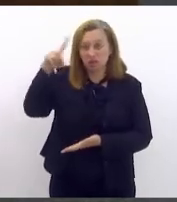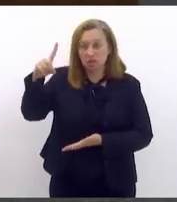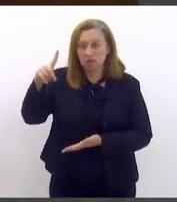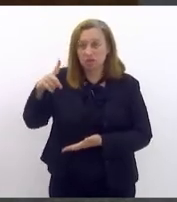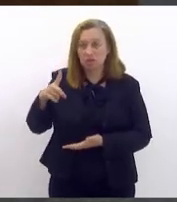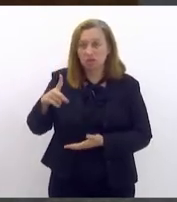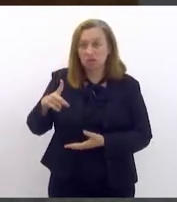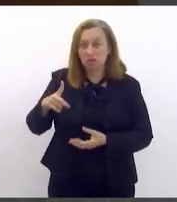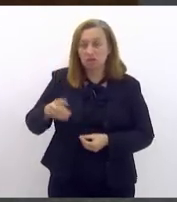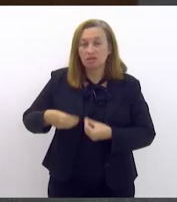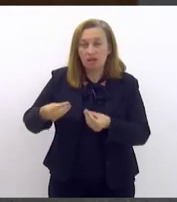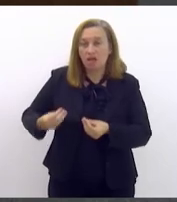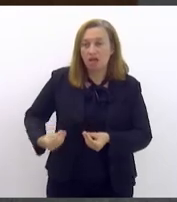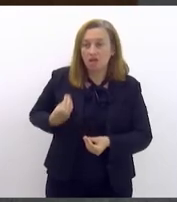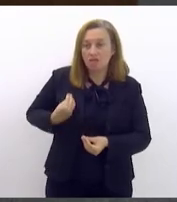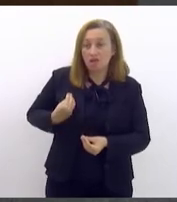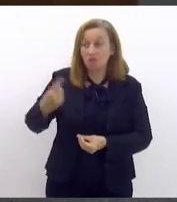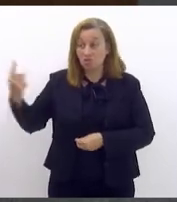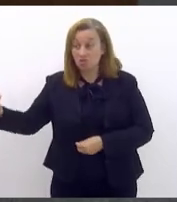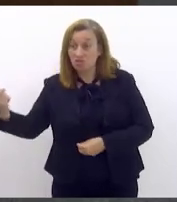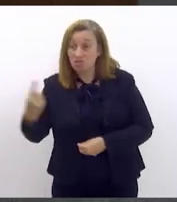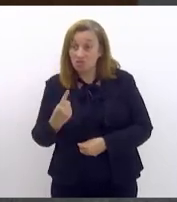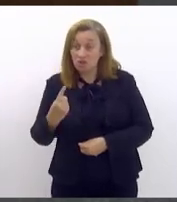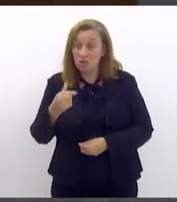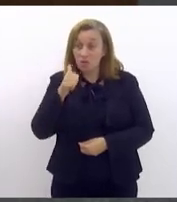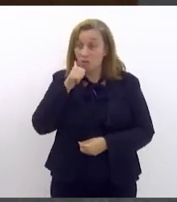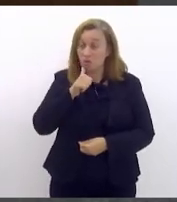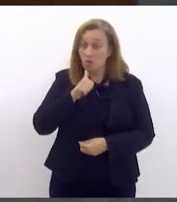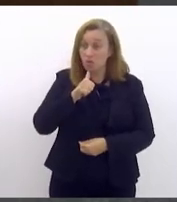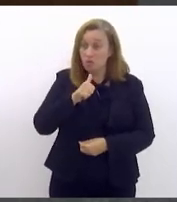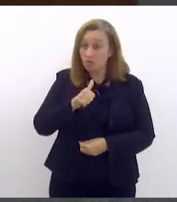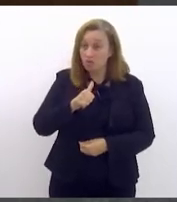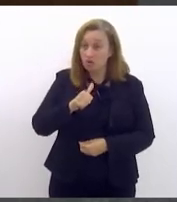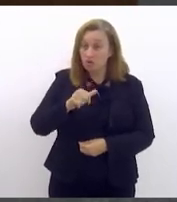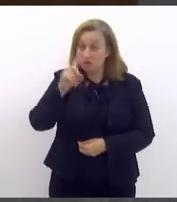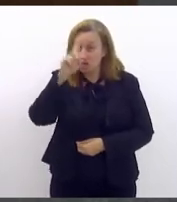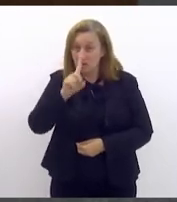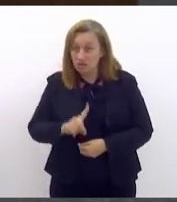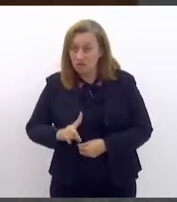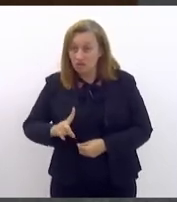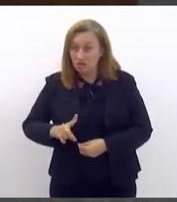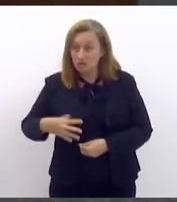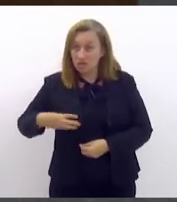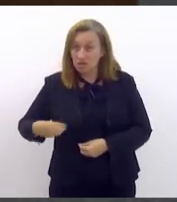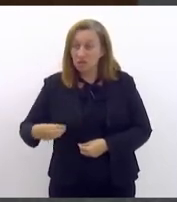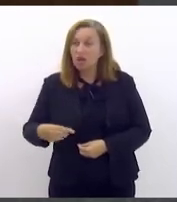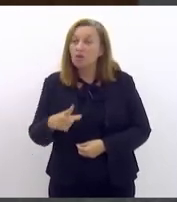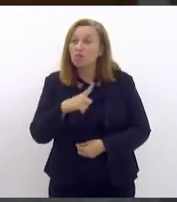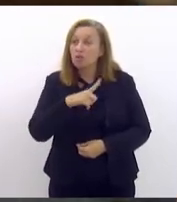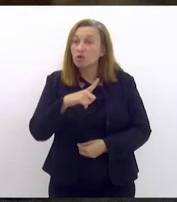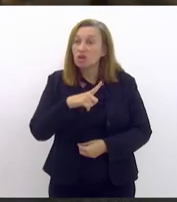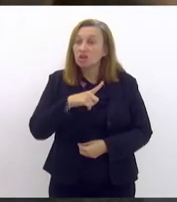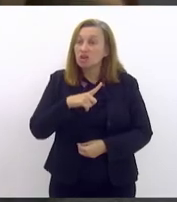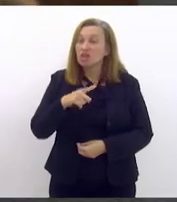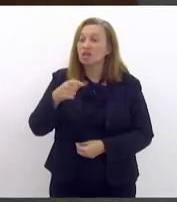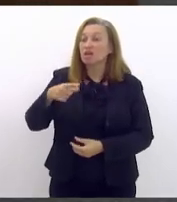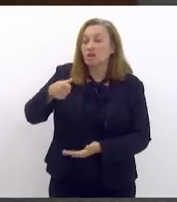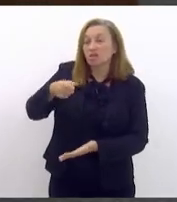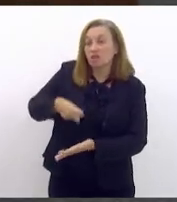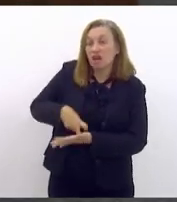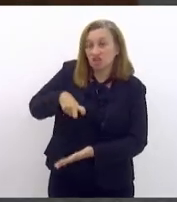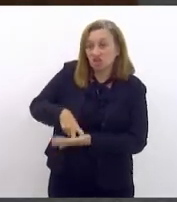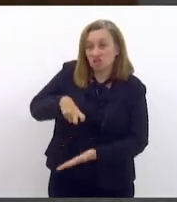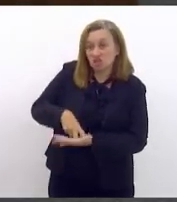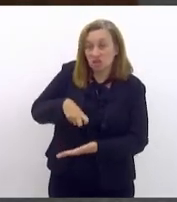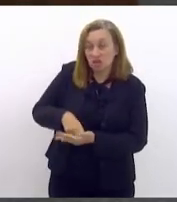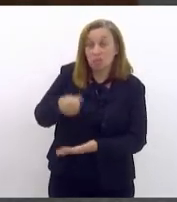vida. Quando ela veio com um filho deficiente, é porque ela tinha alguma conta a pagar,